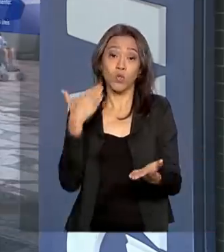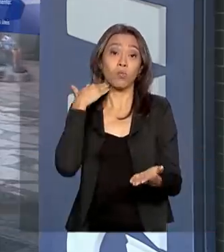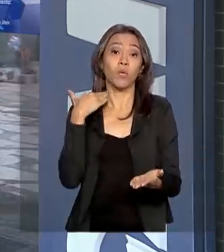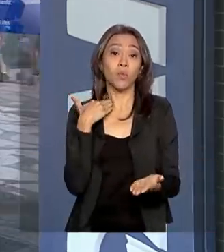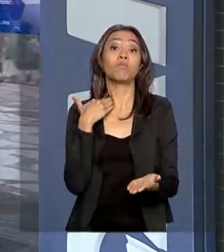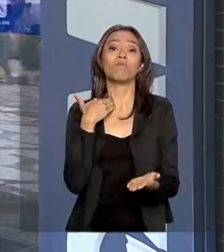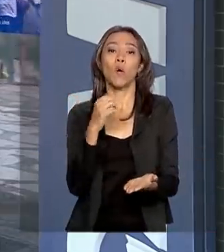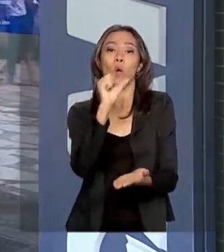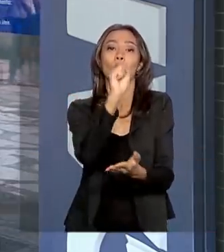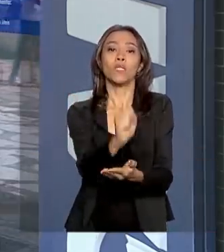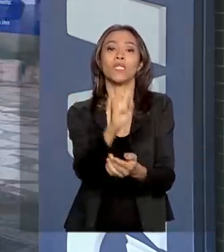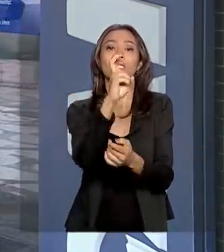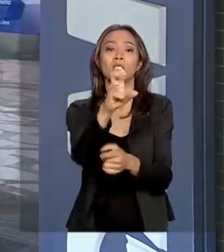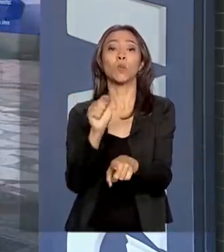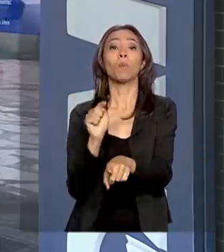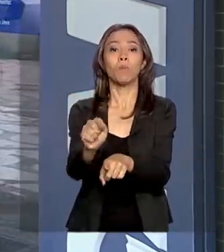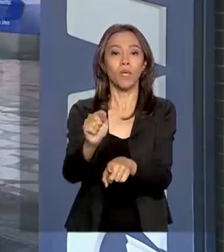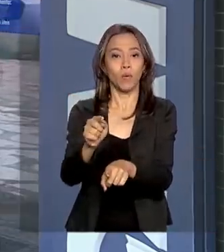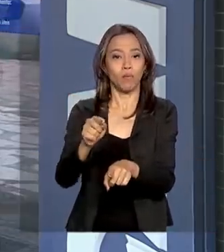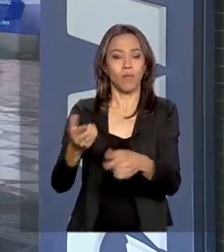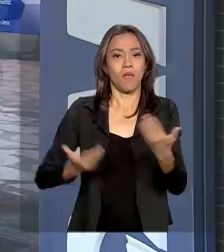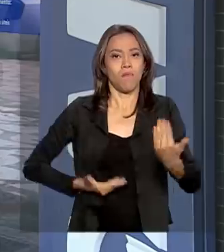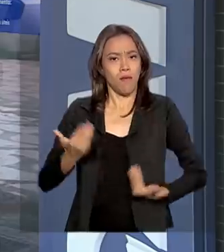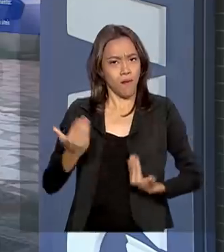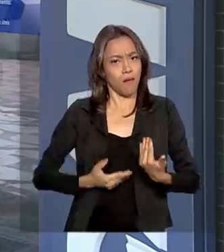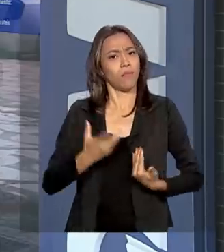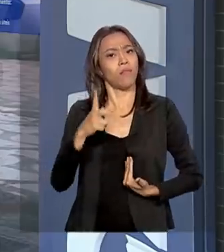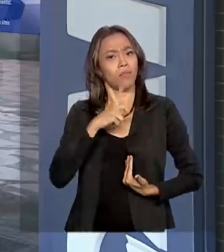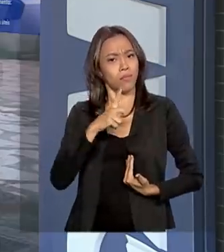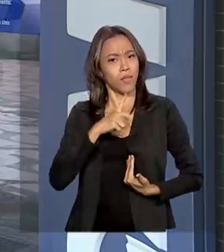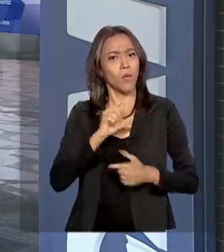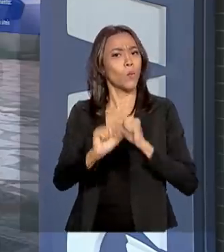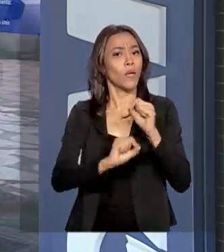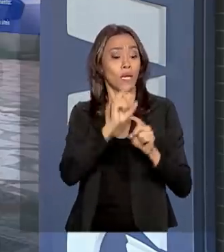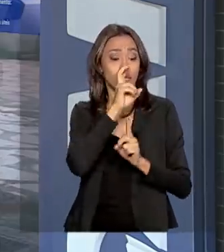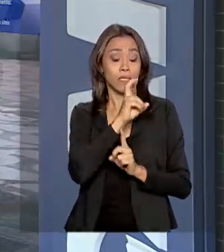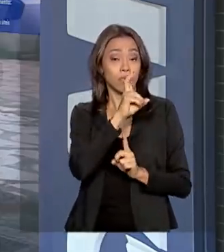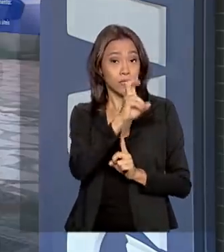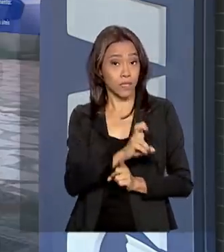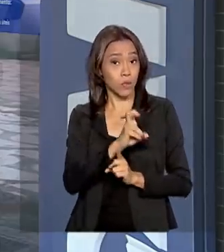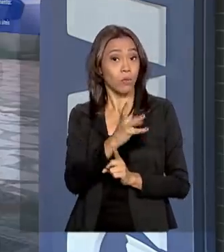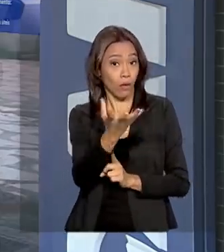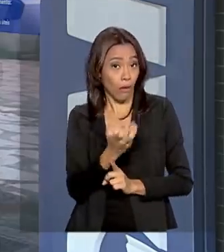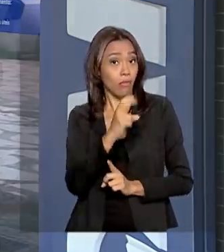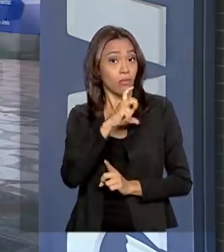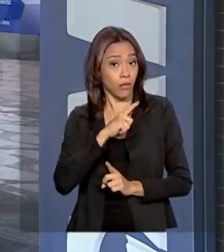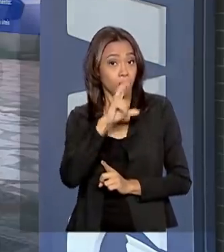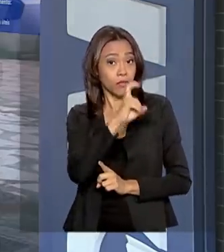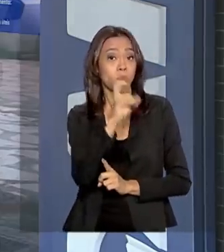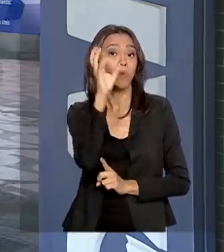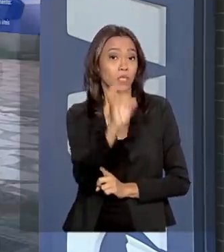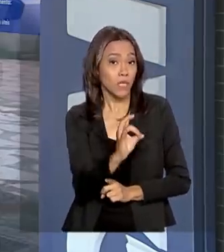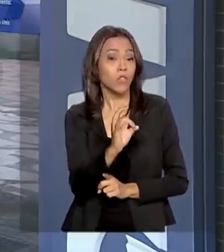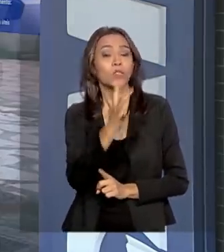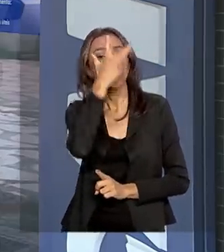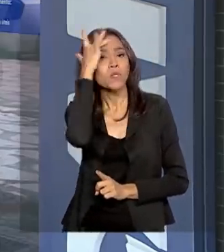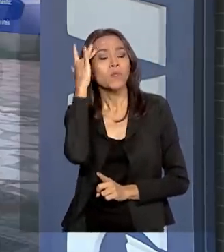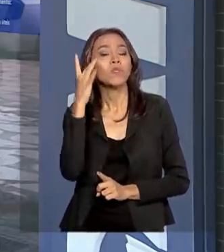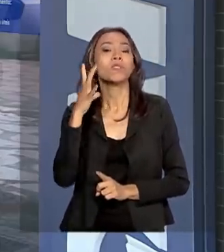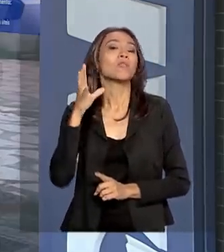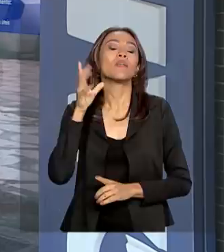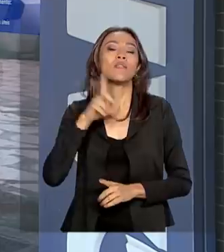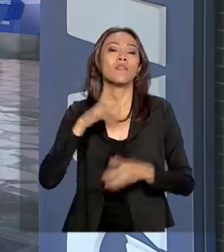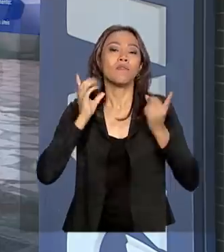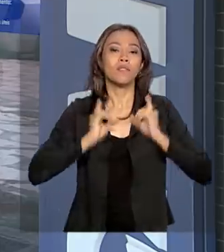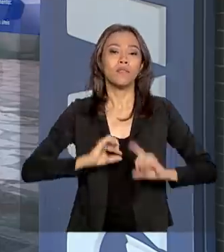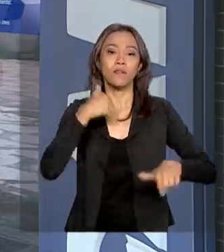de 85 mil empregados, quer ter um percentual de 5% de pessoas com deficiência. E a promessa é